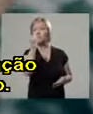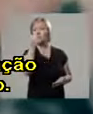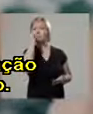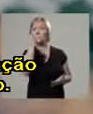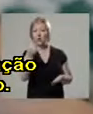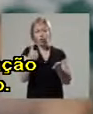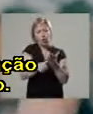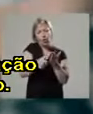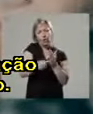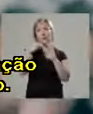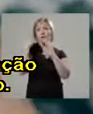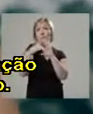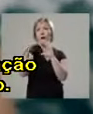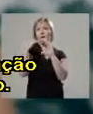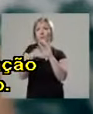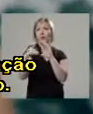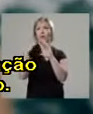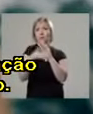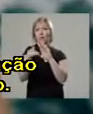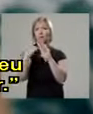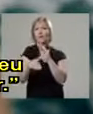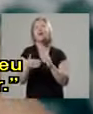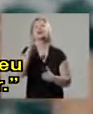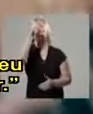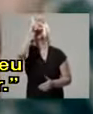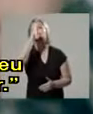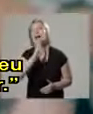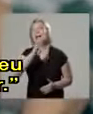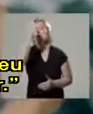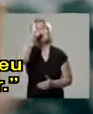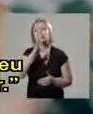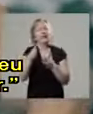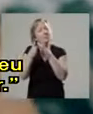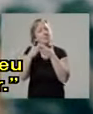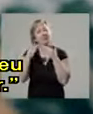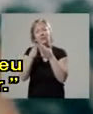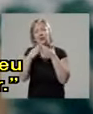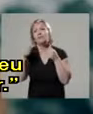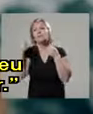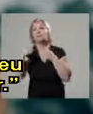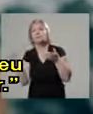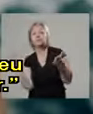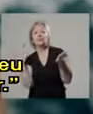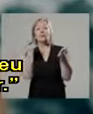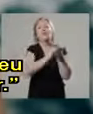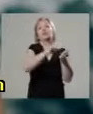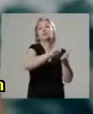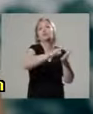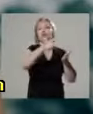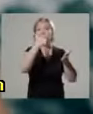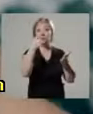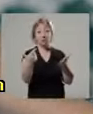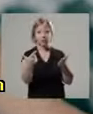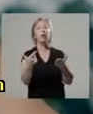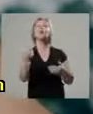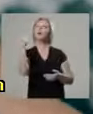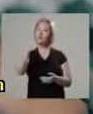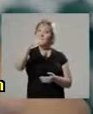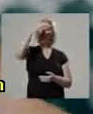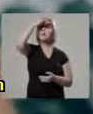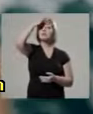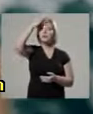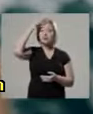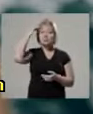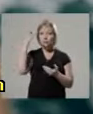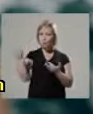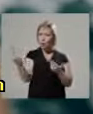história e mandando documentação que comprovava tudo. Olha, de graça, põe de graça porque eu não tenho como pagar. E daí